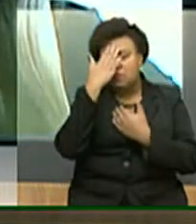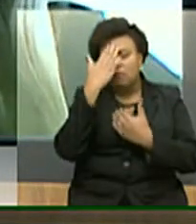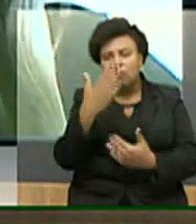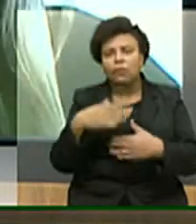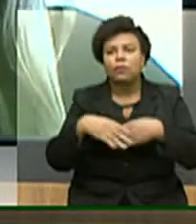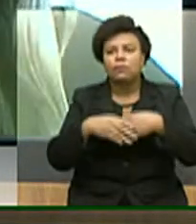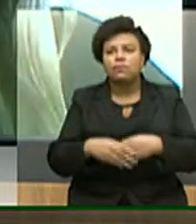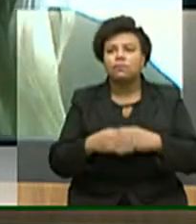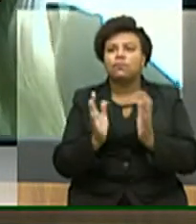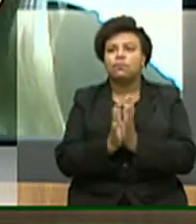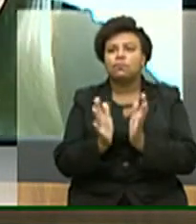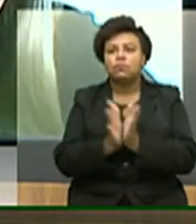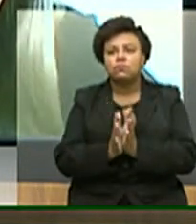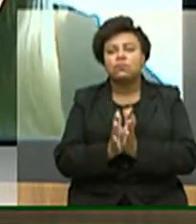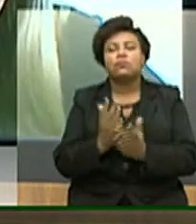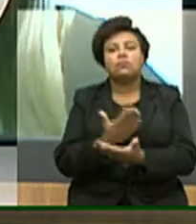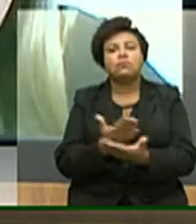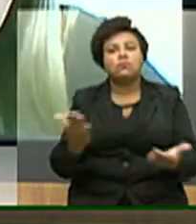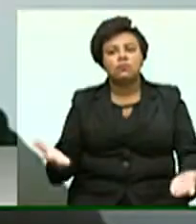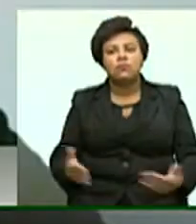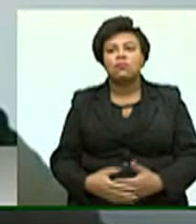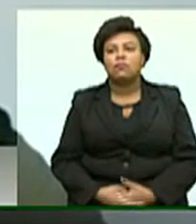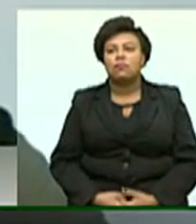meus colegas e minhas colegas.